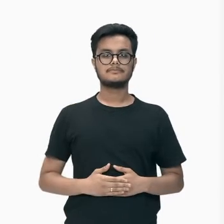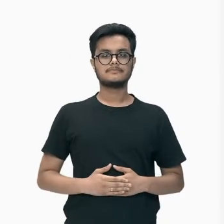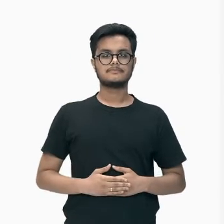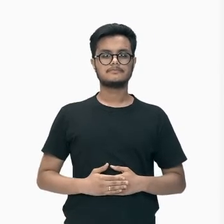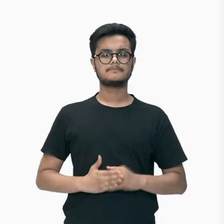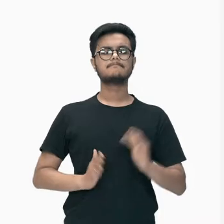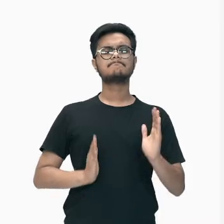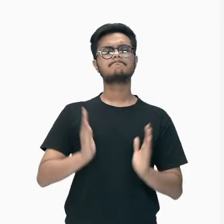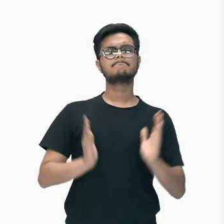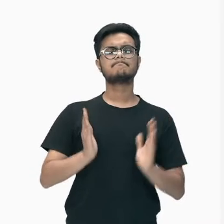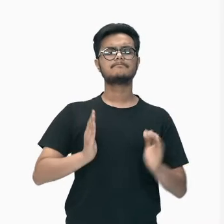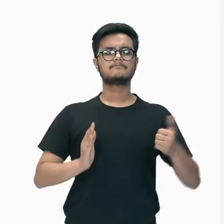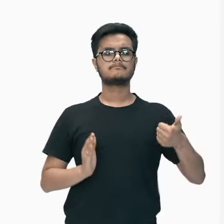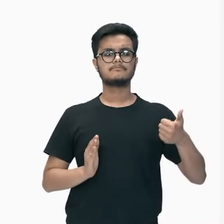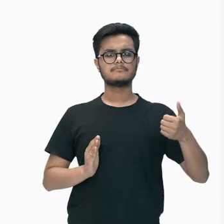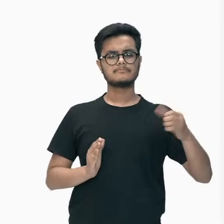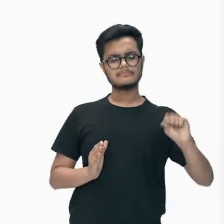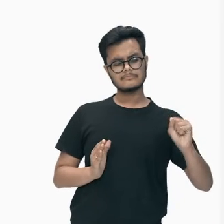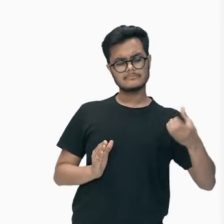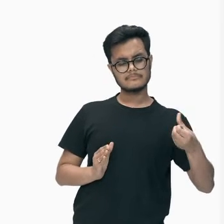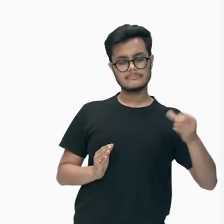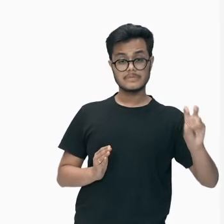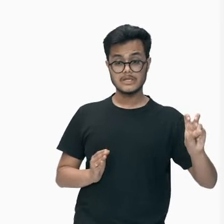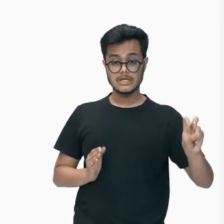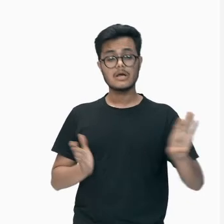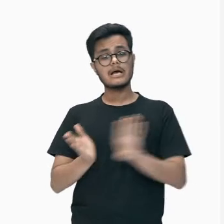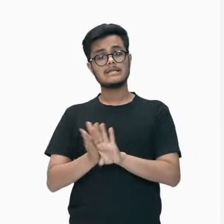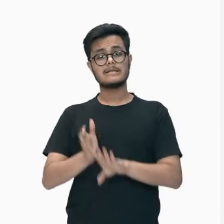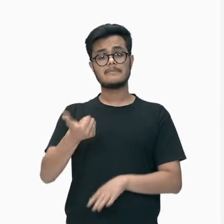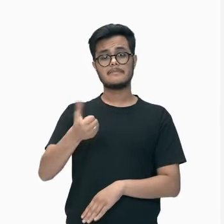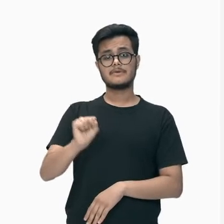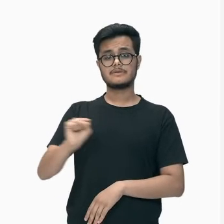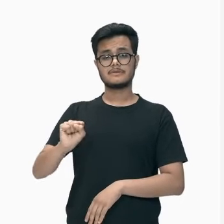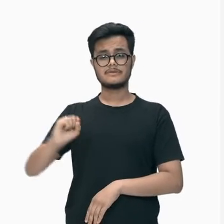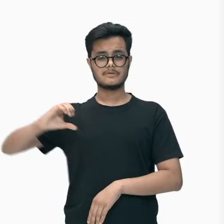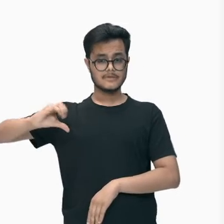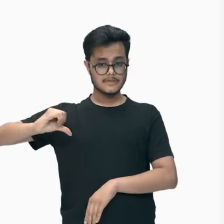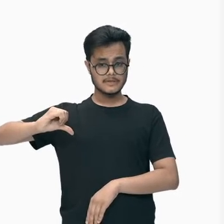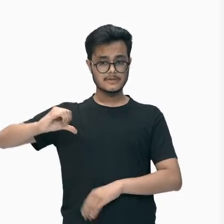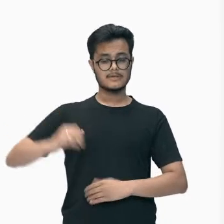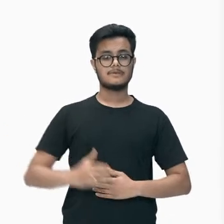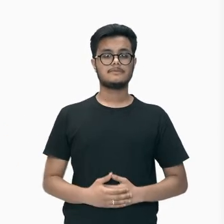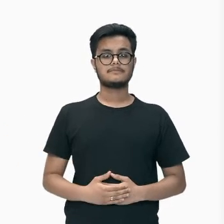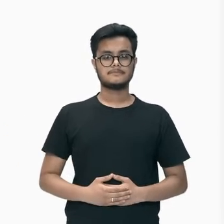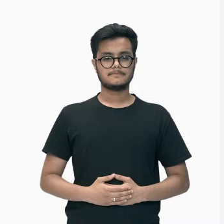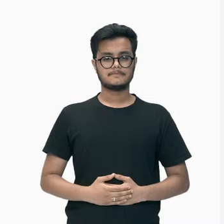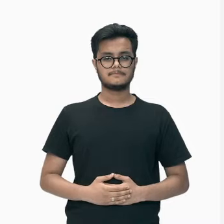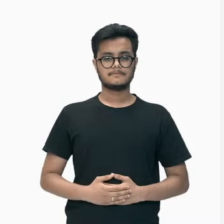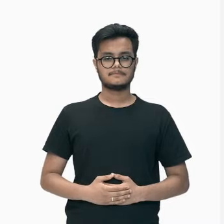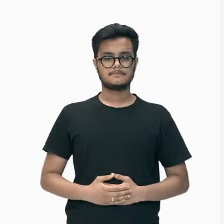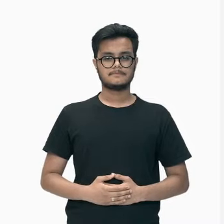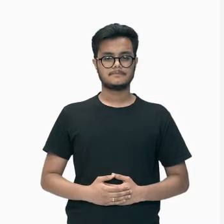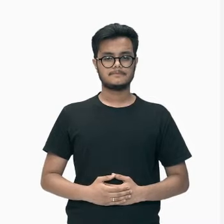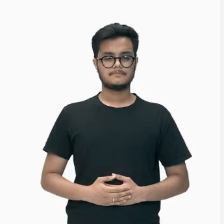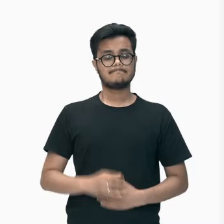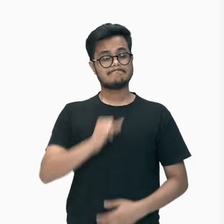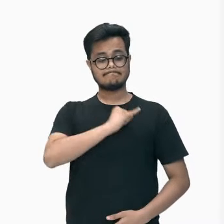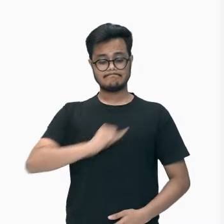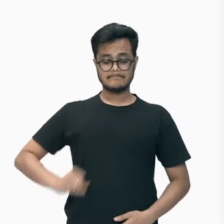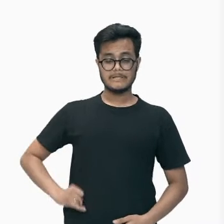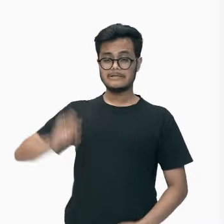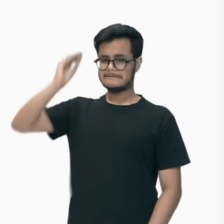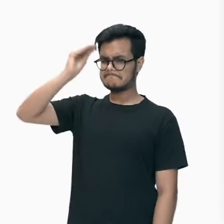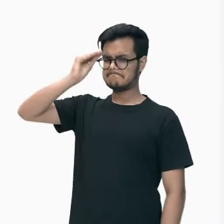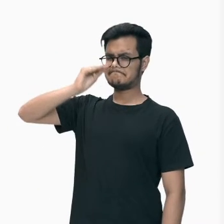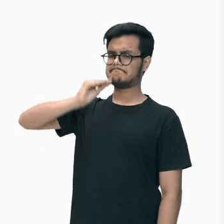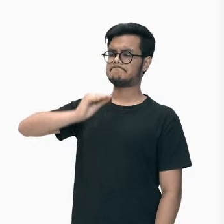Período compreendido entre os anos de 1865 a 1889. A posição do